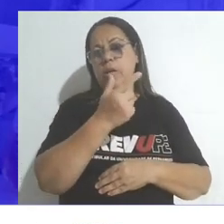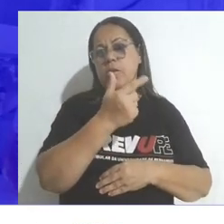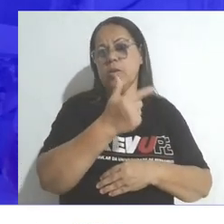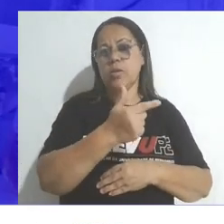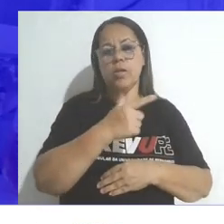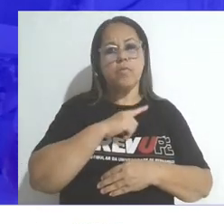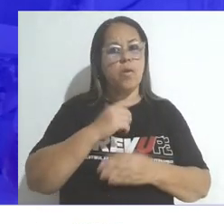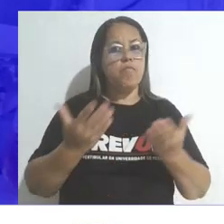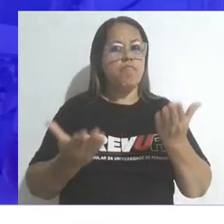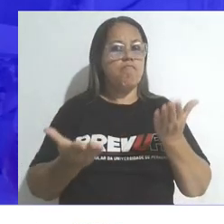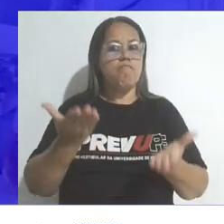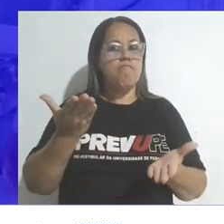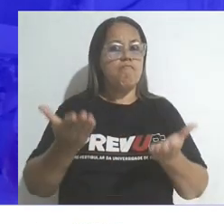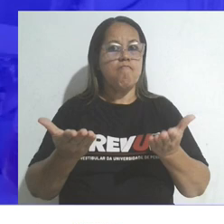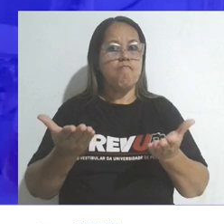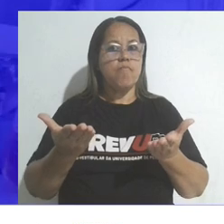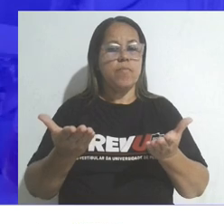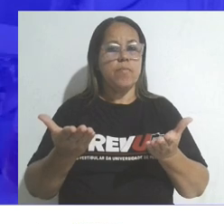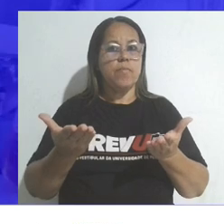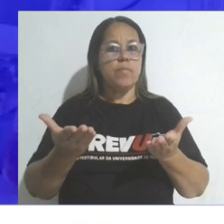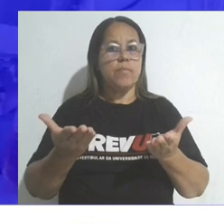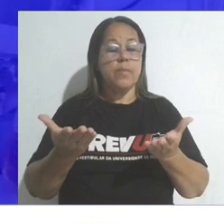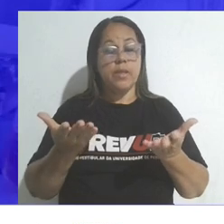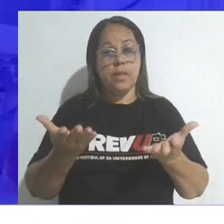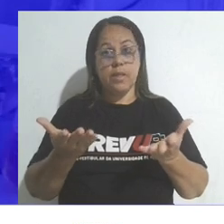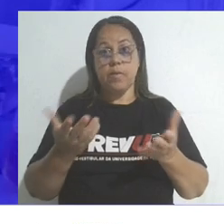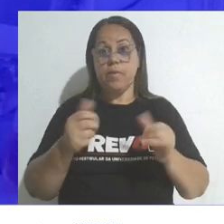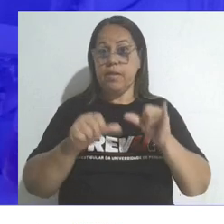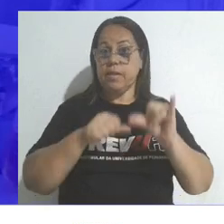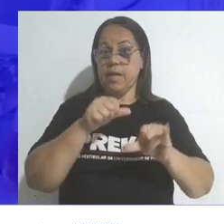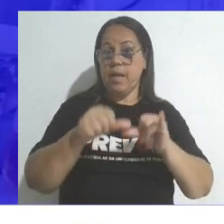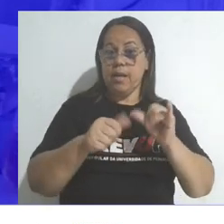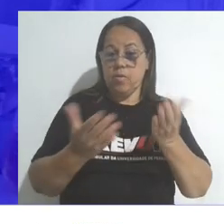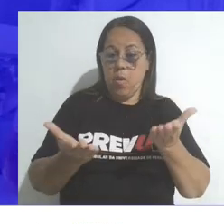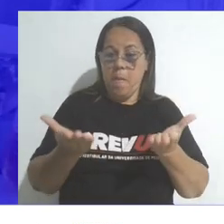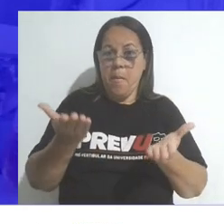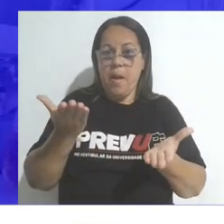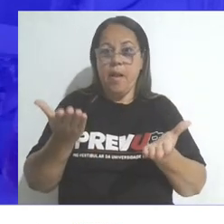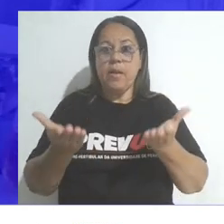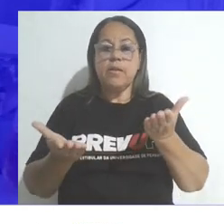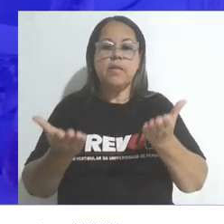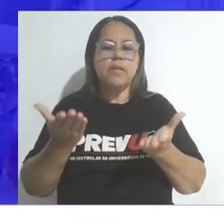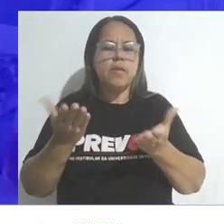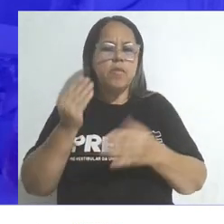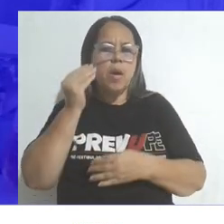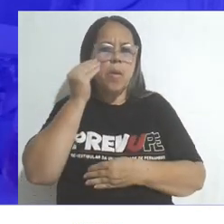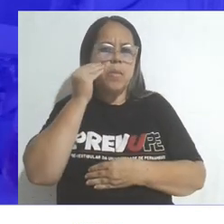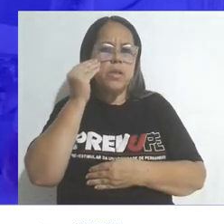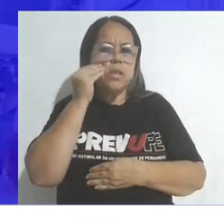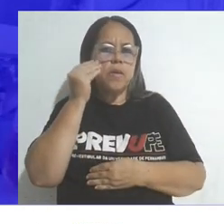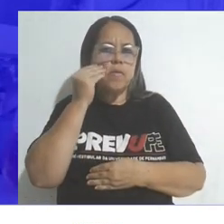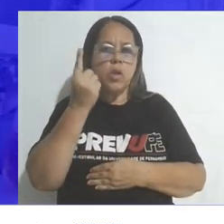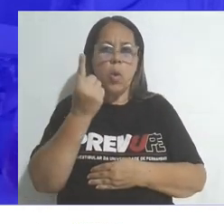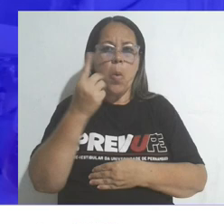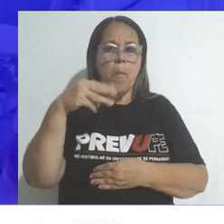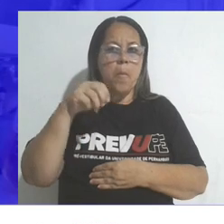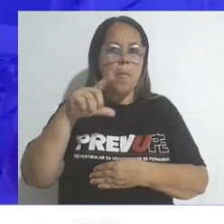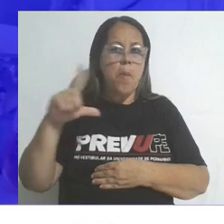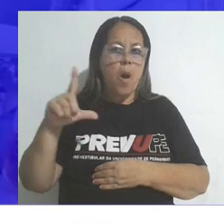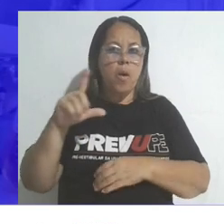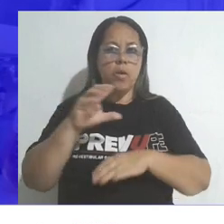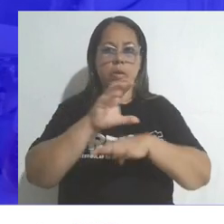está equilibrado. Nessa reação, quando balanceada, nós vamos observar que um mol de